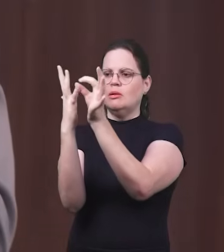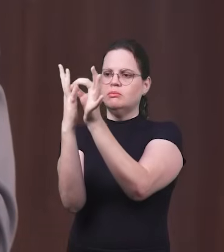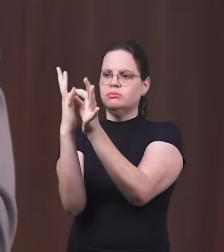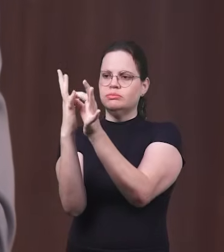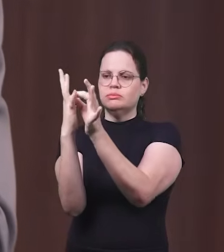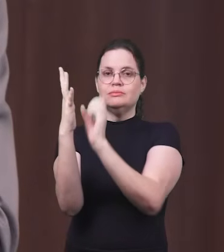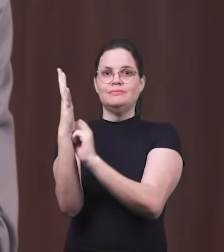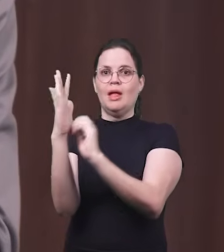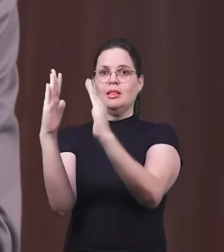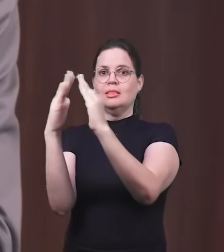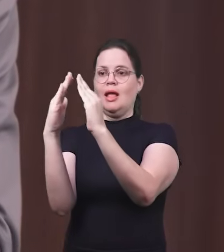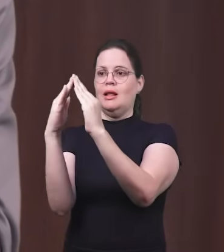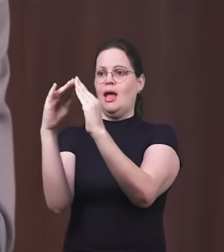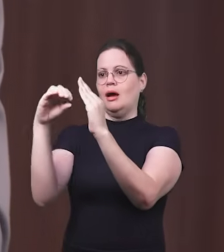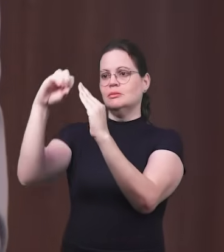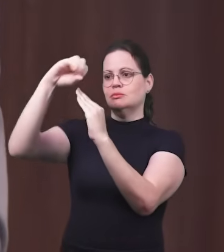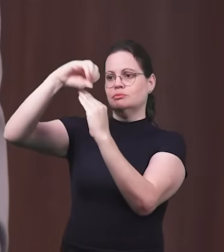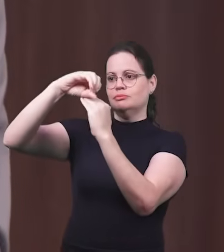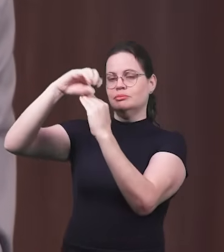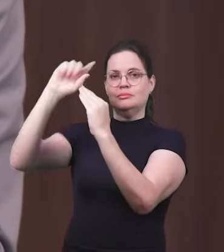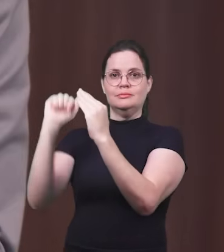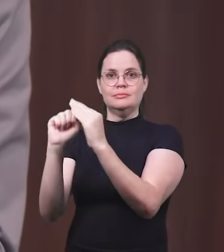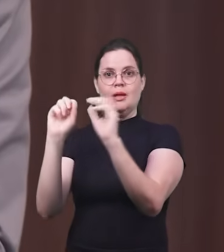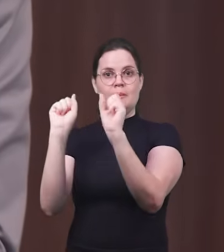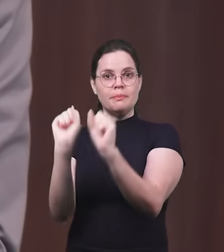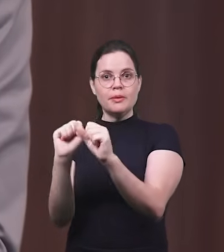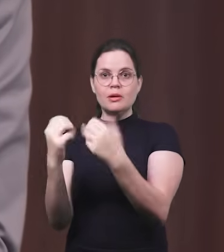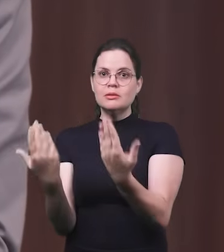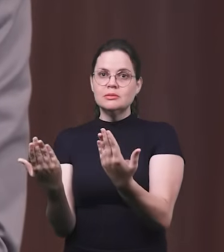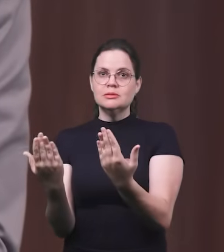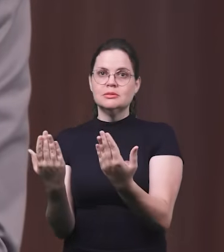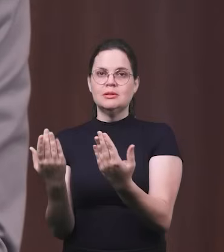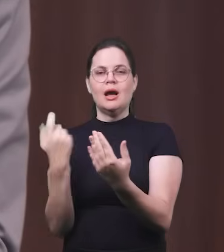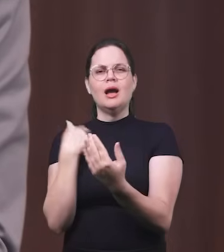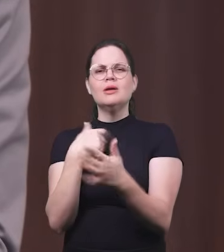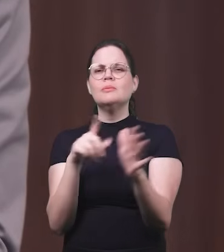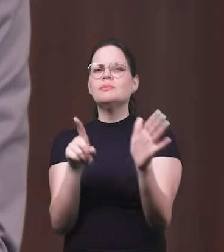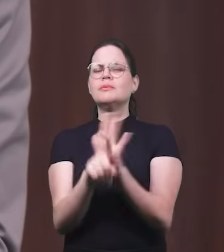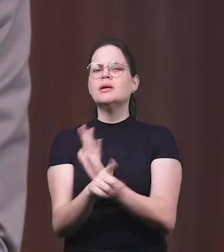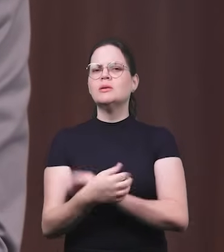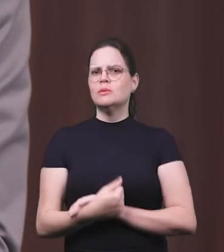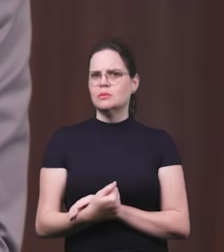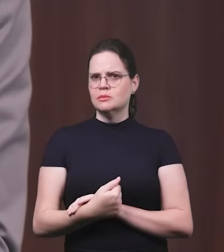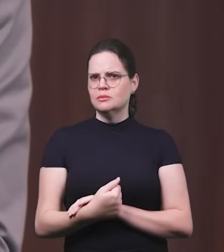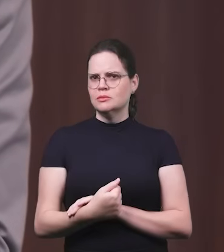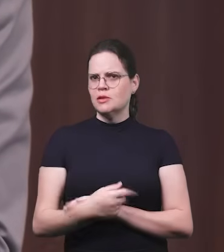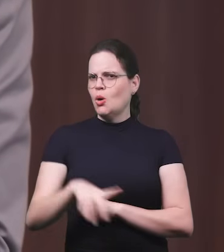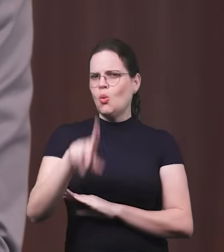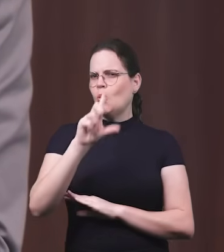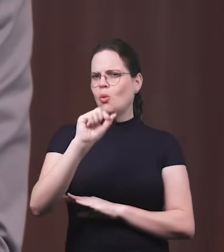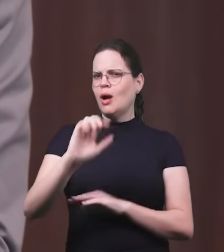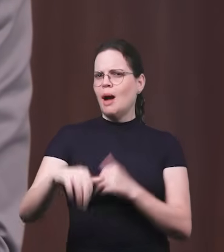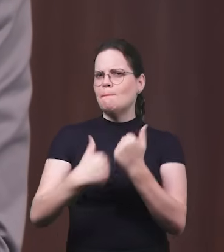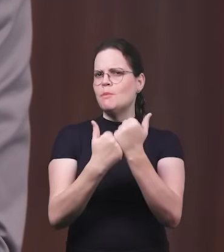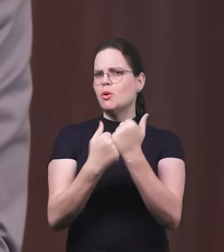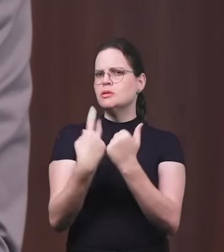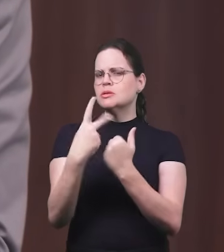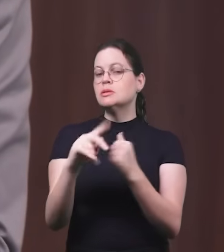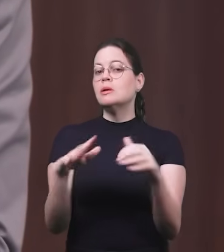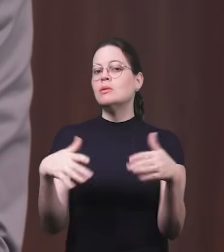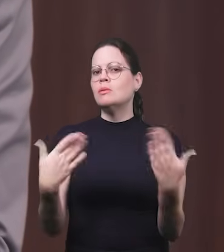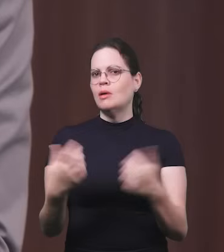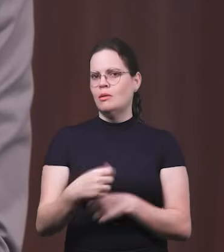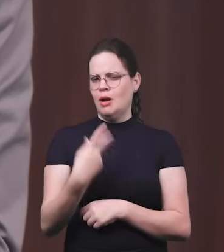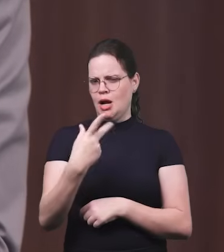de um telhado, em uma árvore. E aí fica a pergunta: no que você tem apoiado a